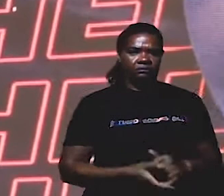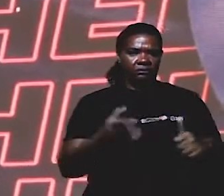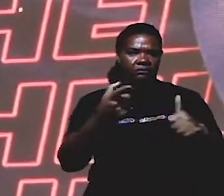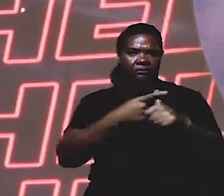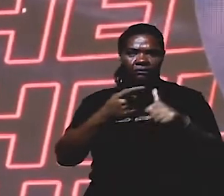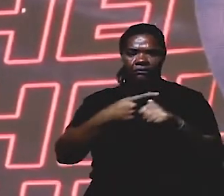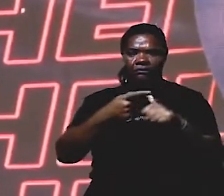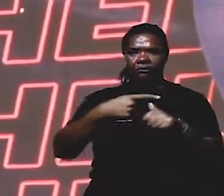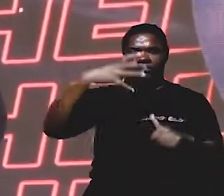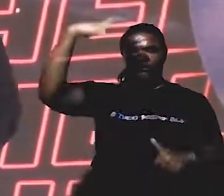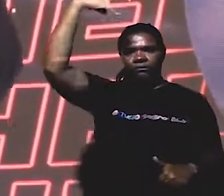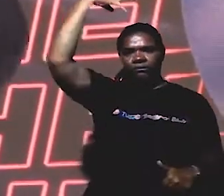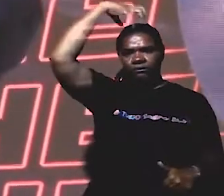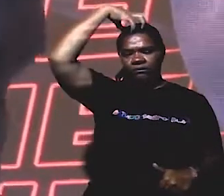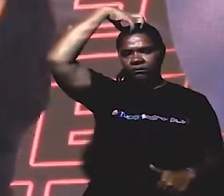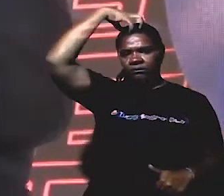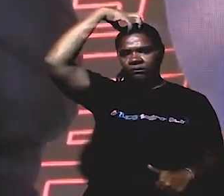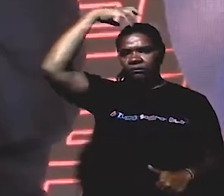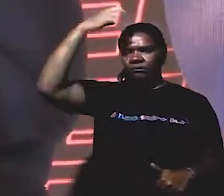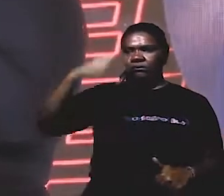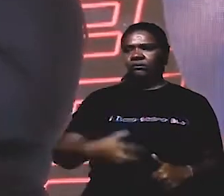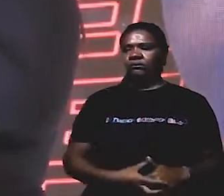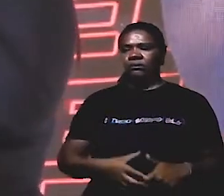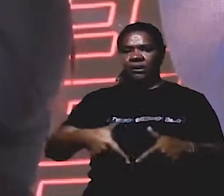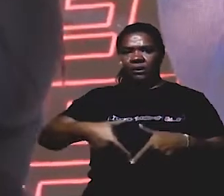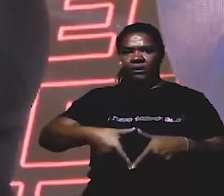Primeiro livro dos Reis de Israel,